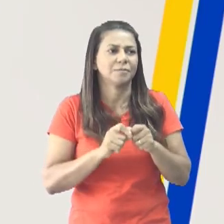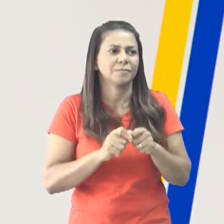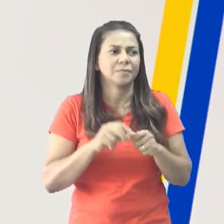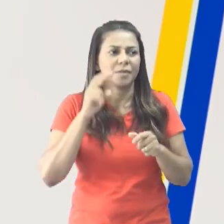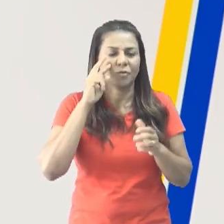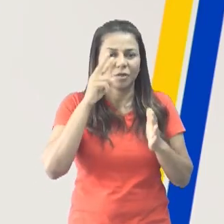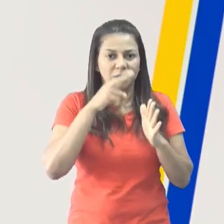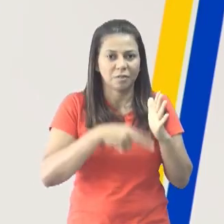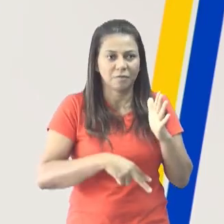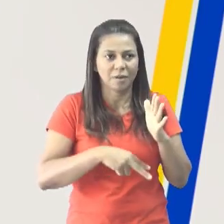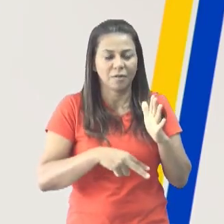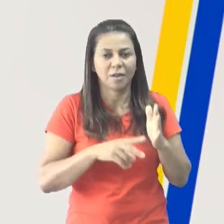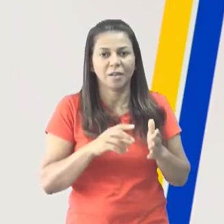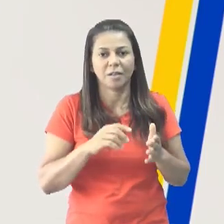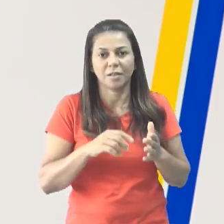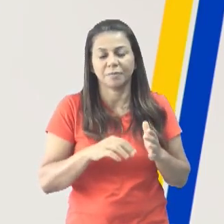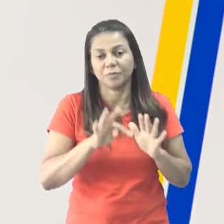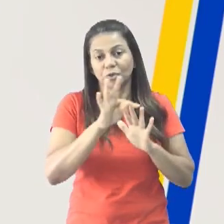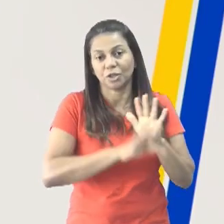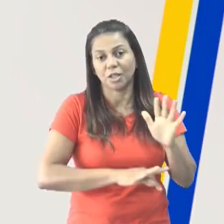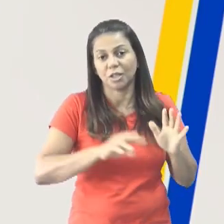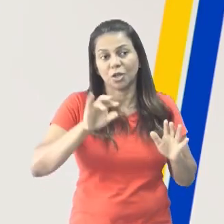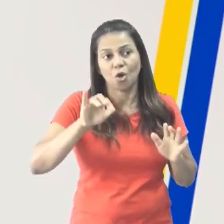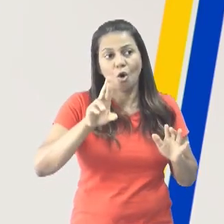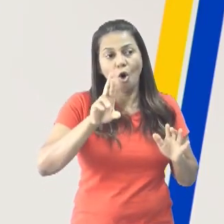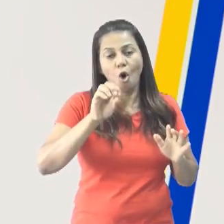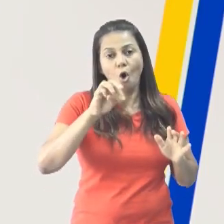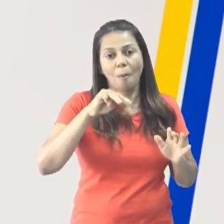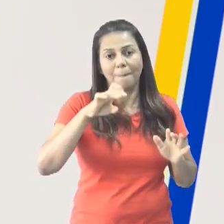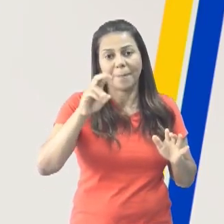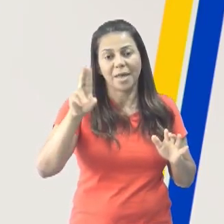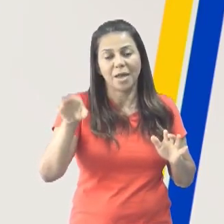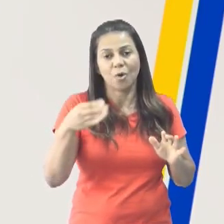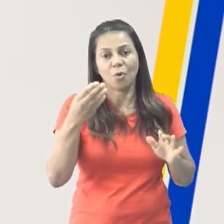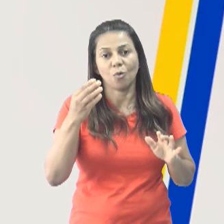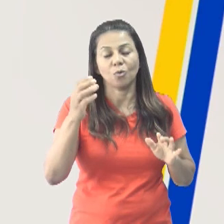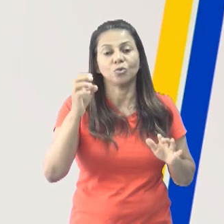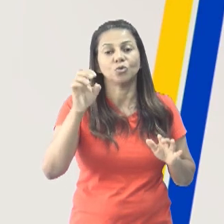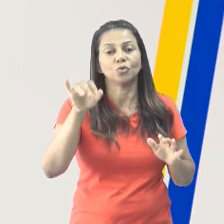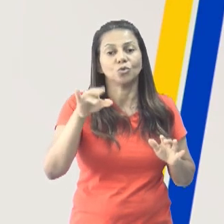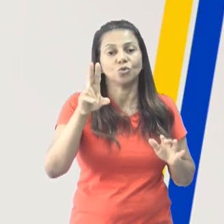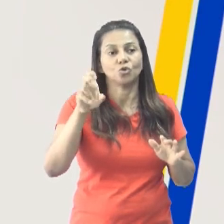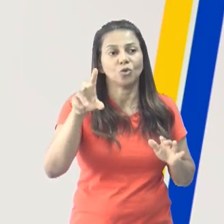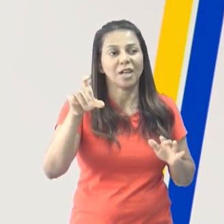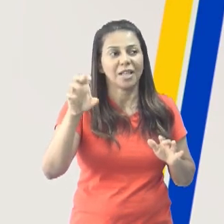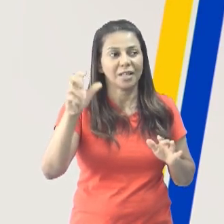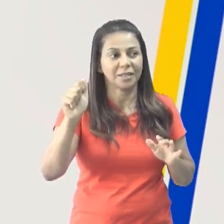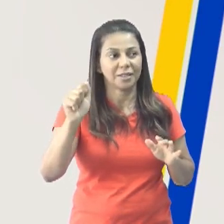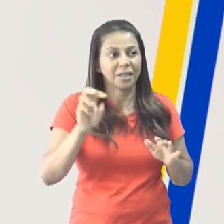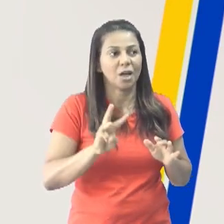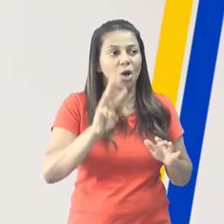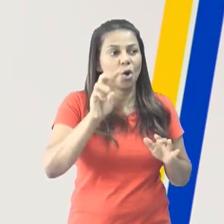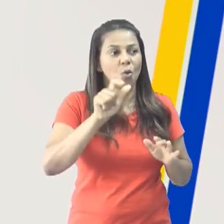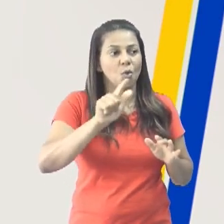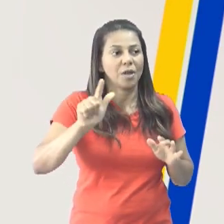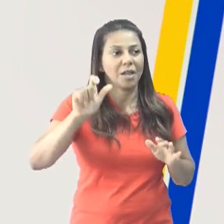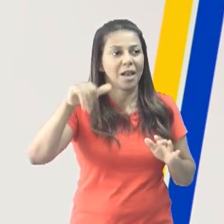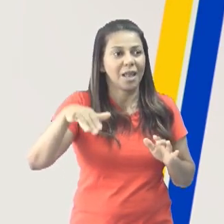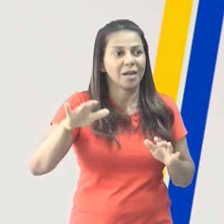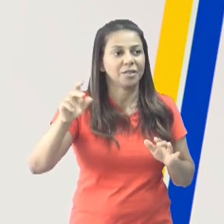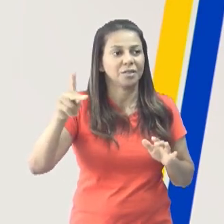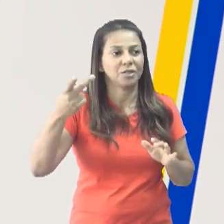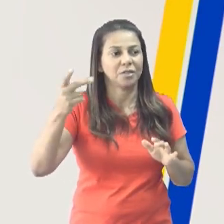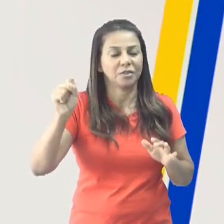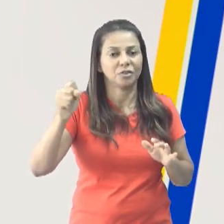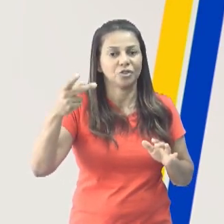ler o texto dramático Romeu e Julieta, de William Shakespeare, que vai estar nas páginas do livro de vocês, de